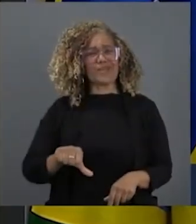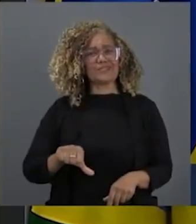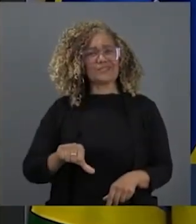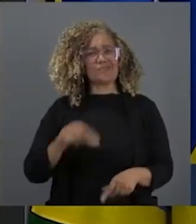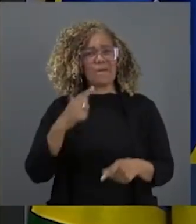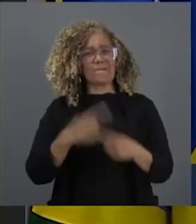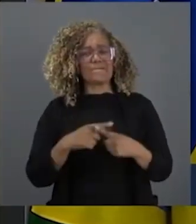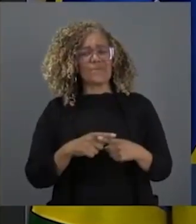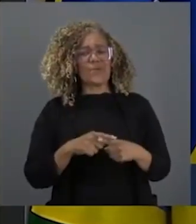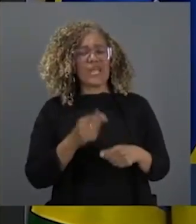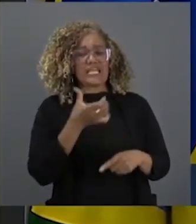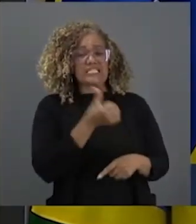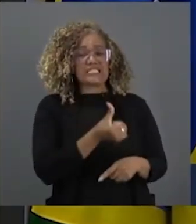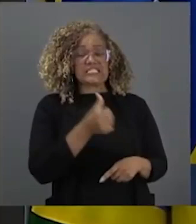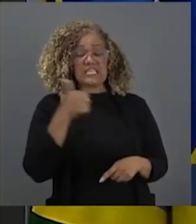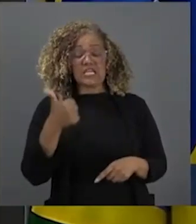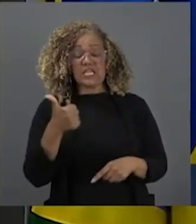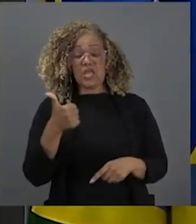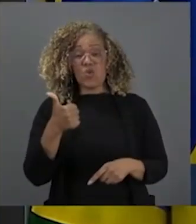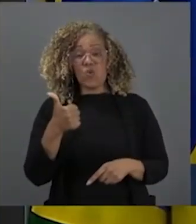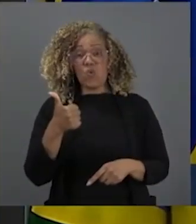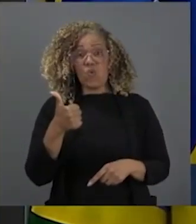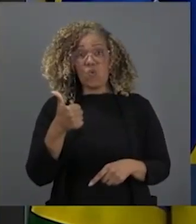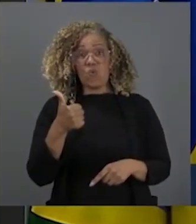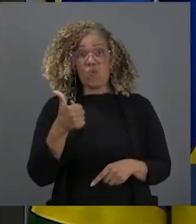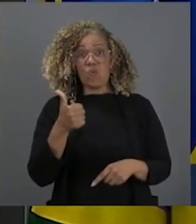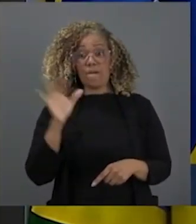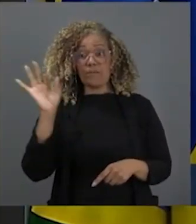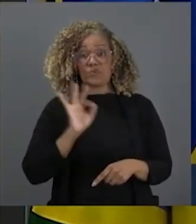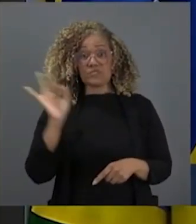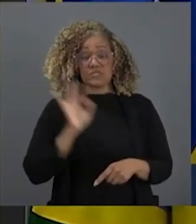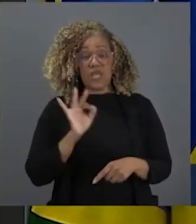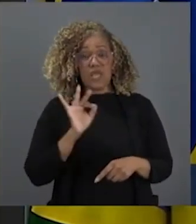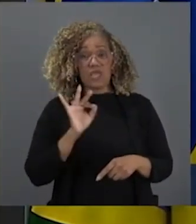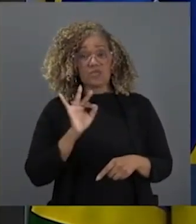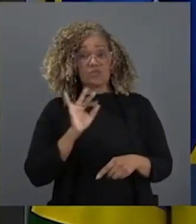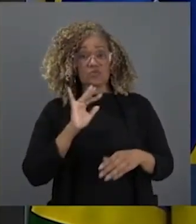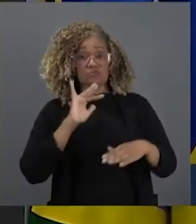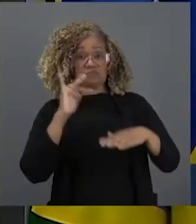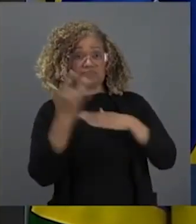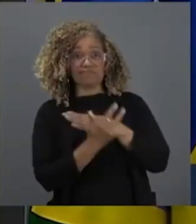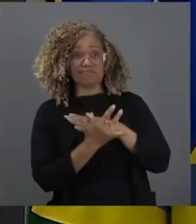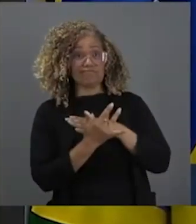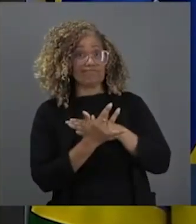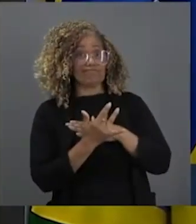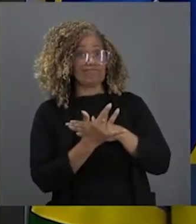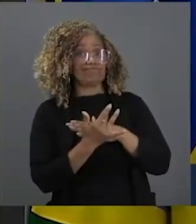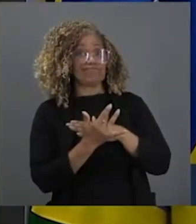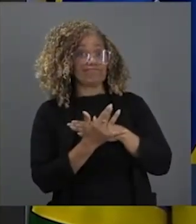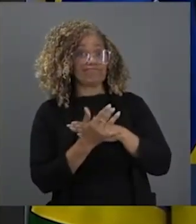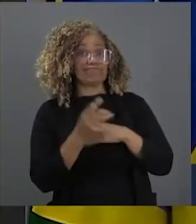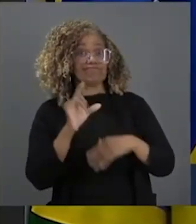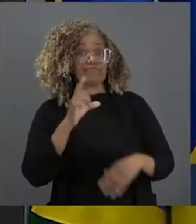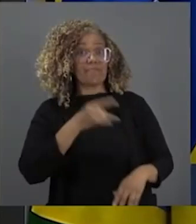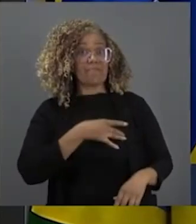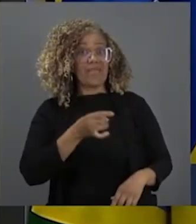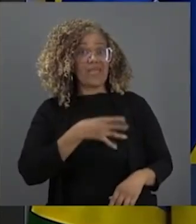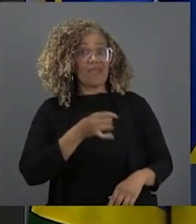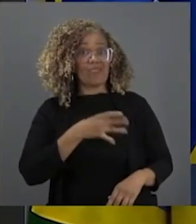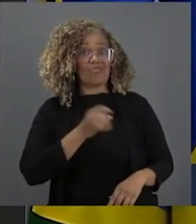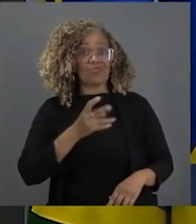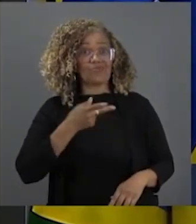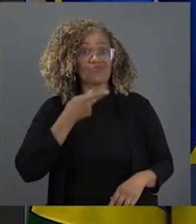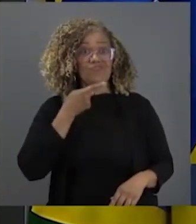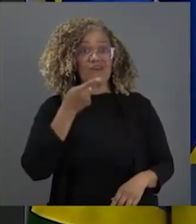61% com medo de falar nas redes sociais com medo de represália soltando